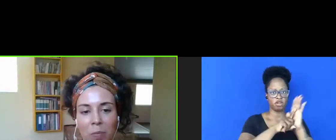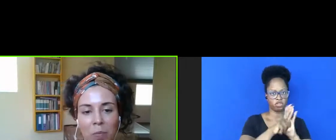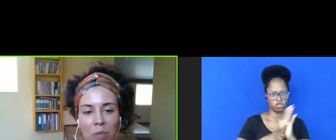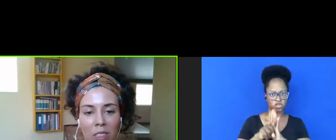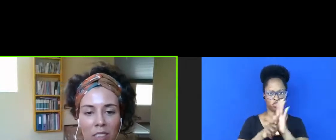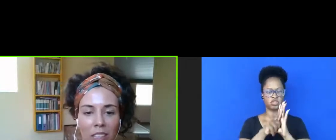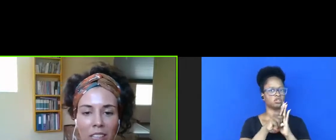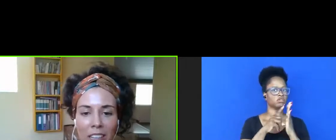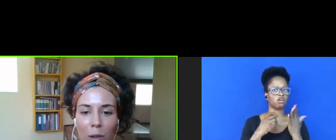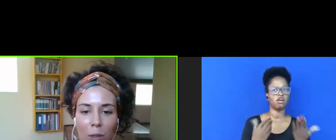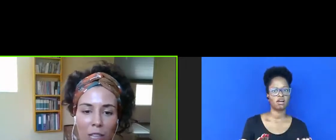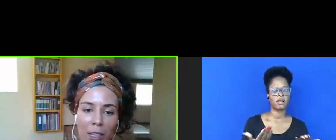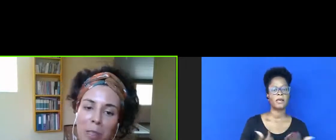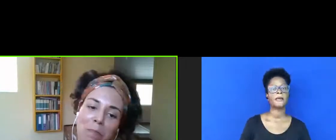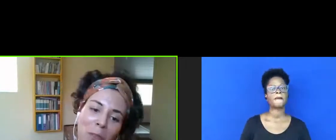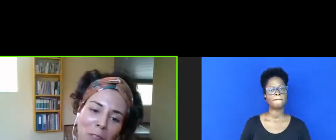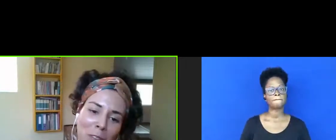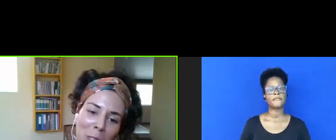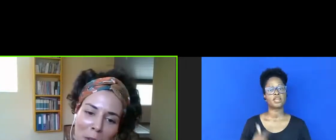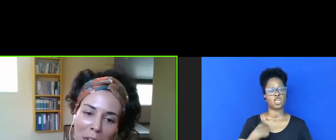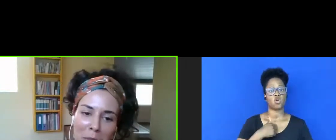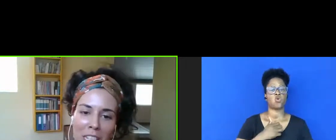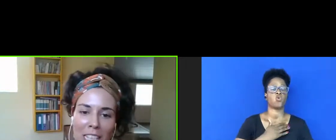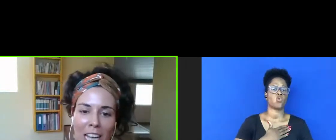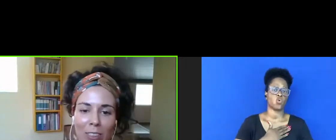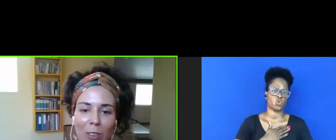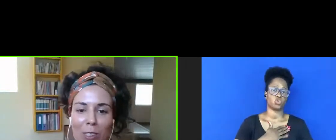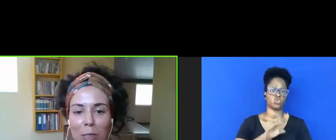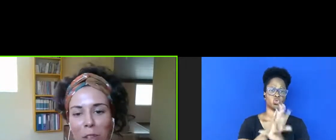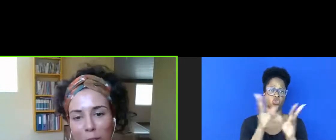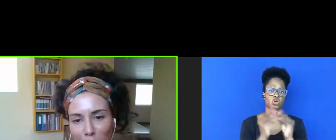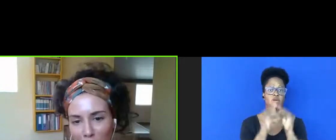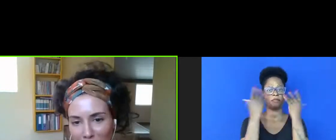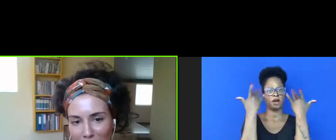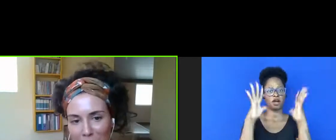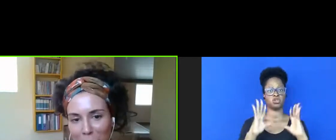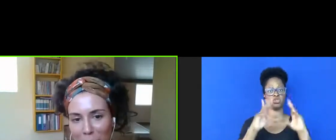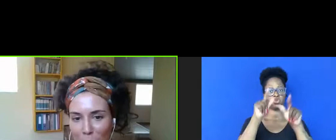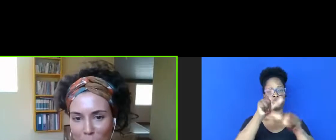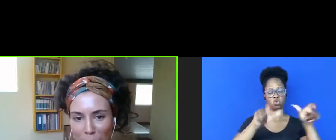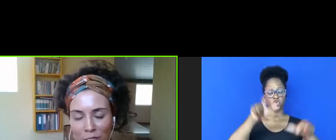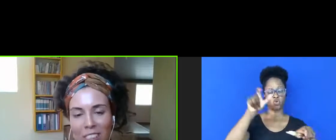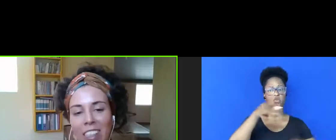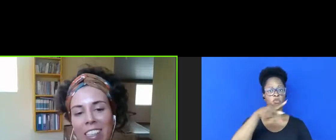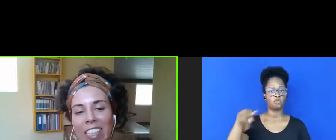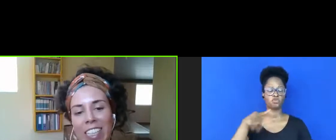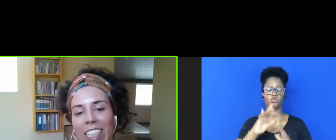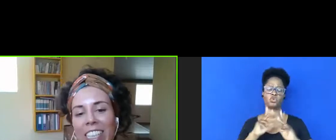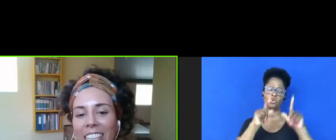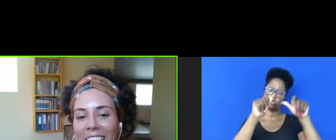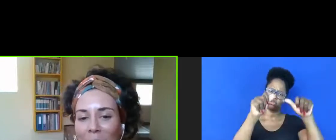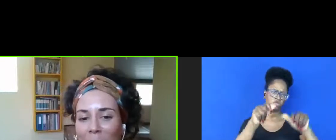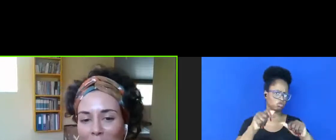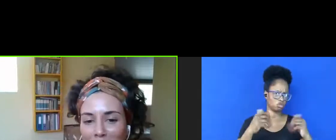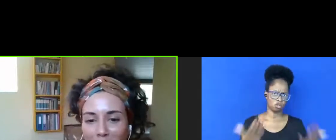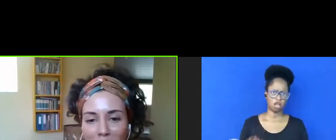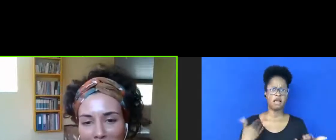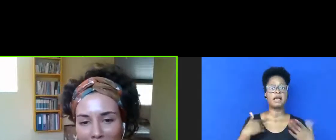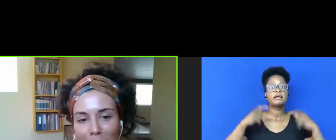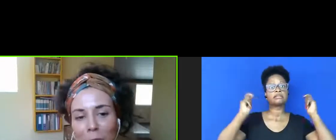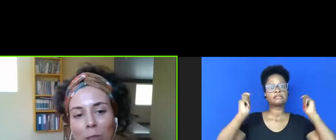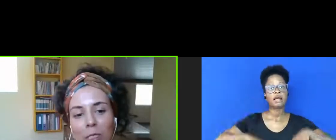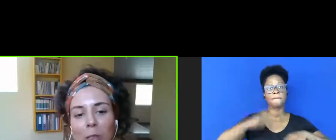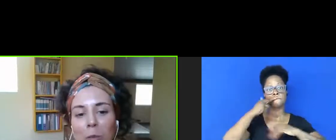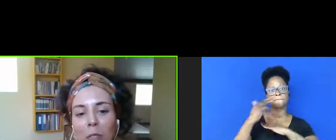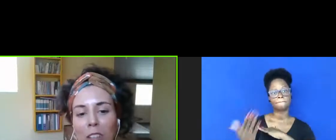né. E eu gostaria, por fim, de parabenizar todos os professores e as professoras que